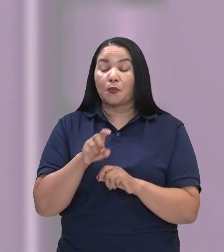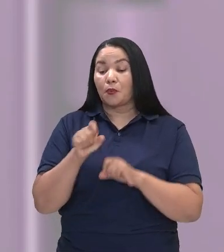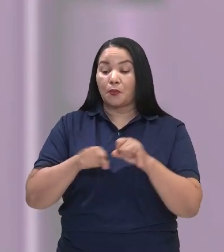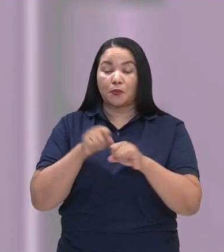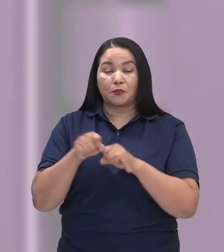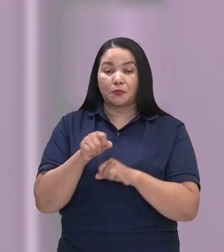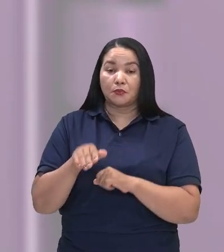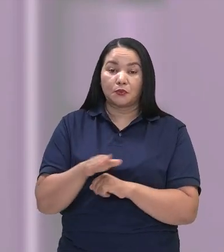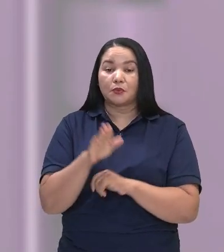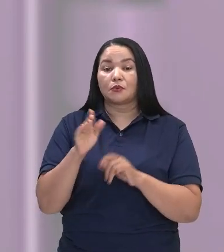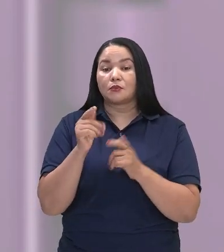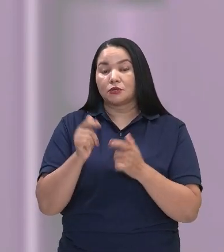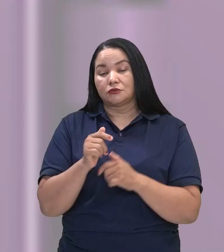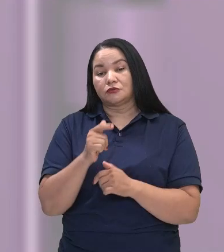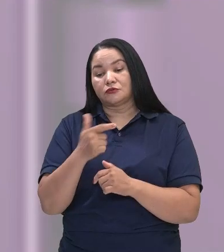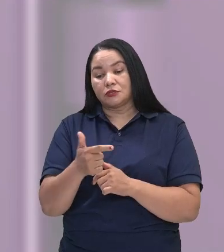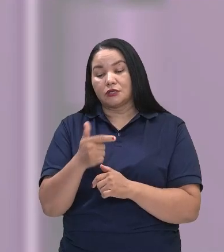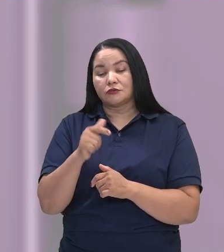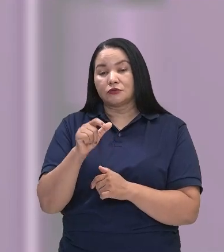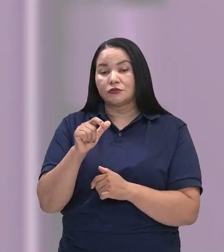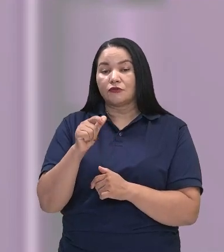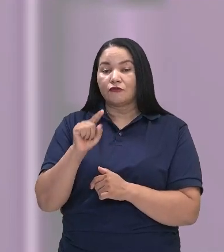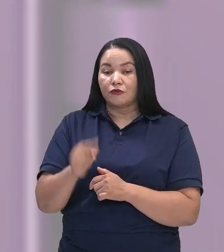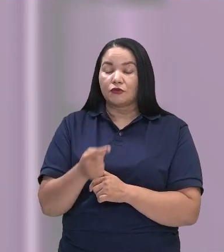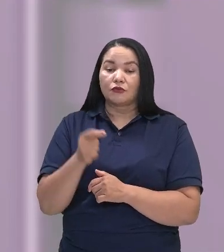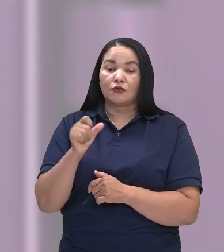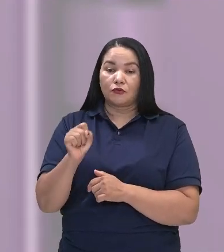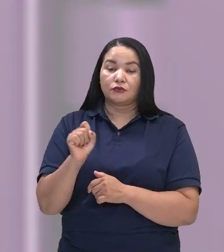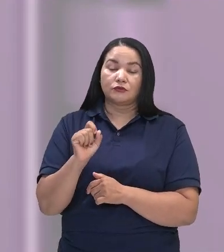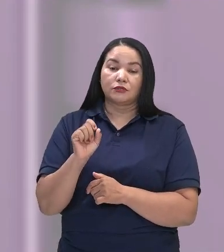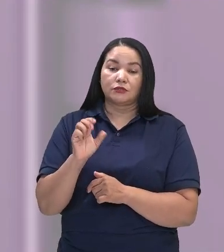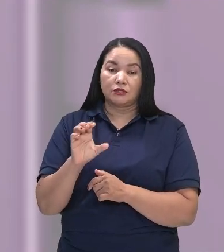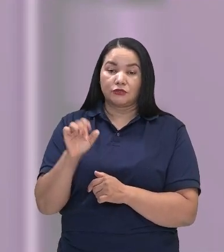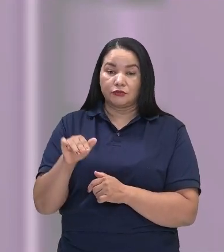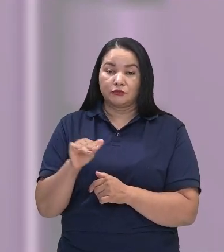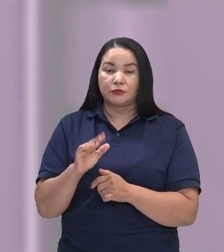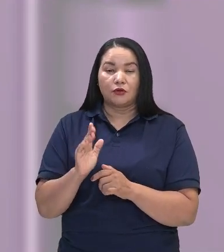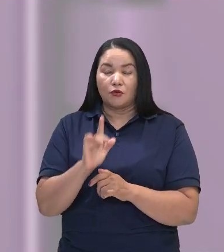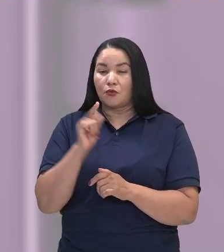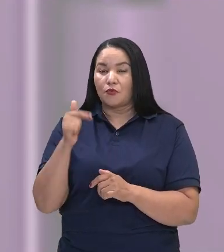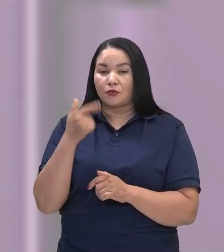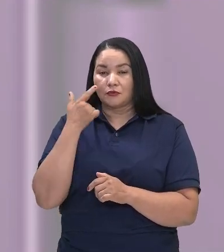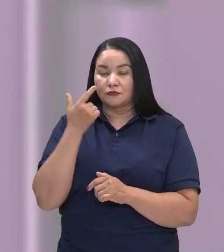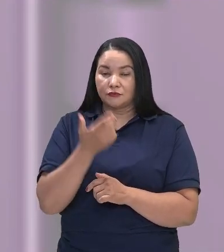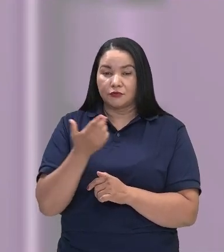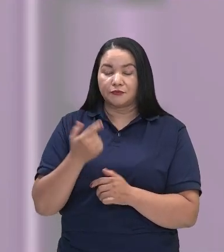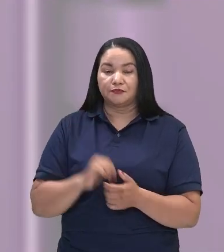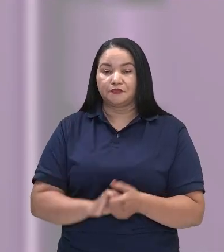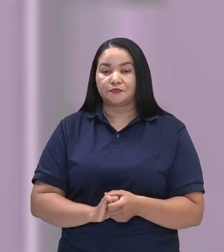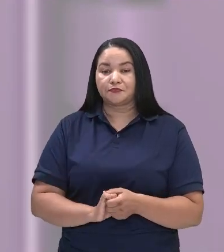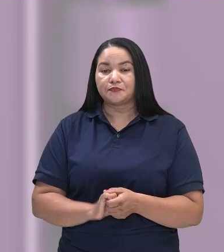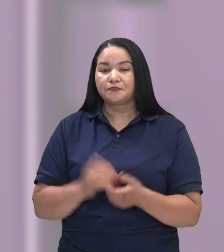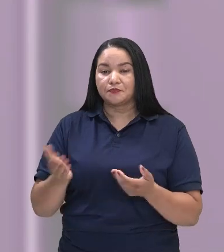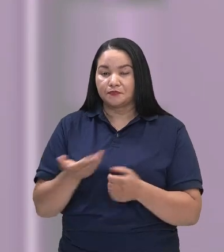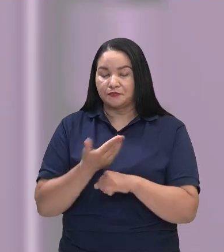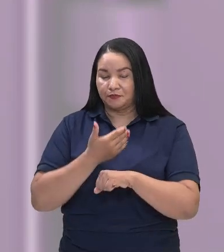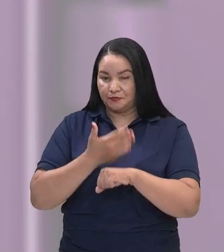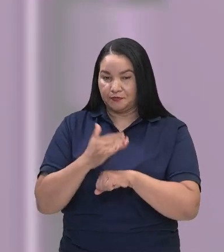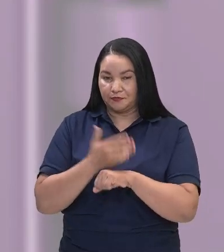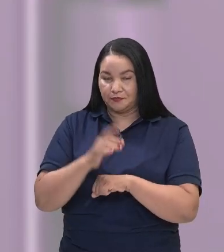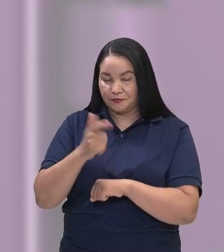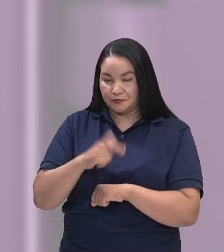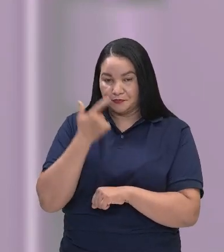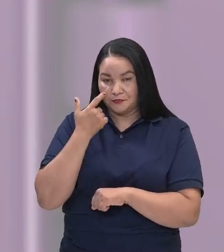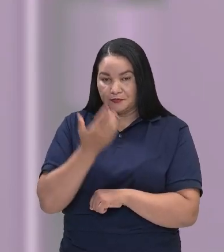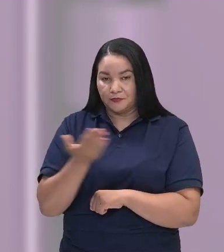219,8 centímetros. Beleza? Bom, bora continuar porque tem mais umas questões aqui para a gente resolver. É um praticando, na verdade. A gente vai aplicando a fórmula, a gente vai